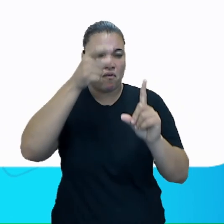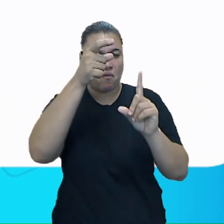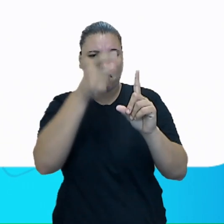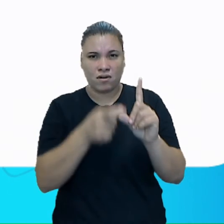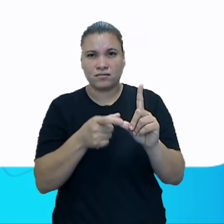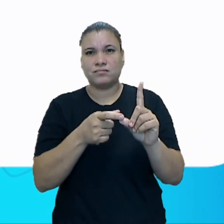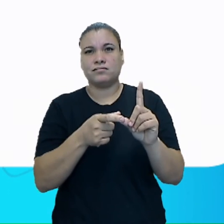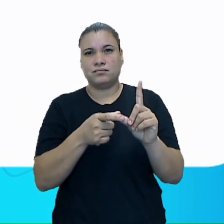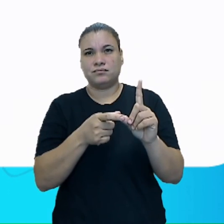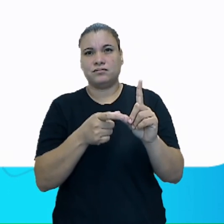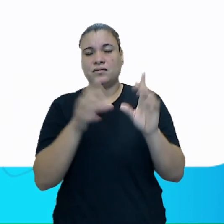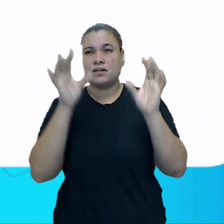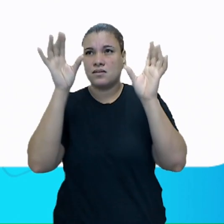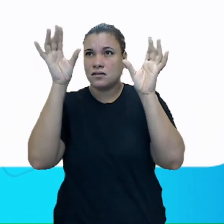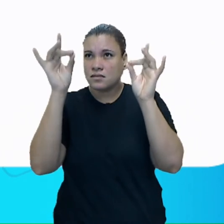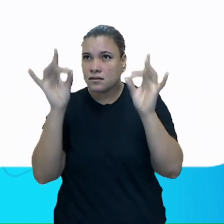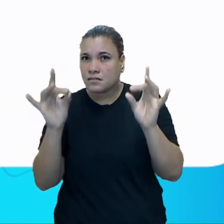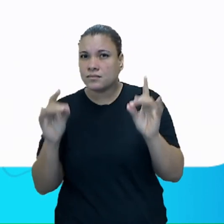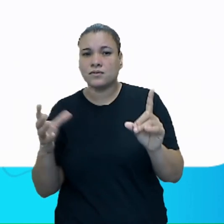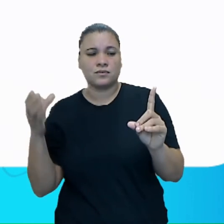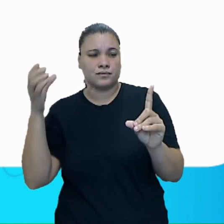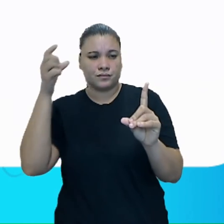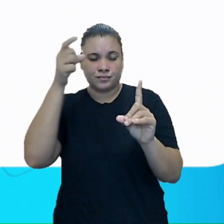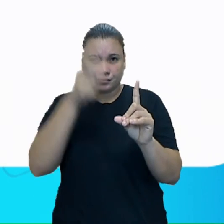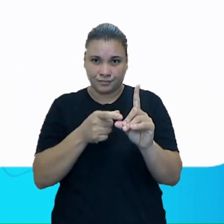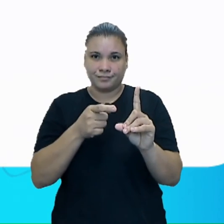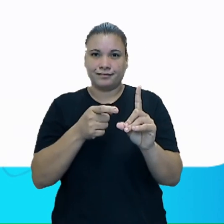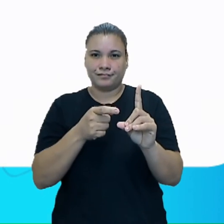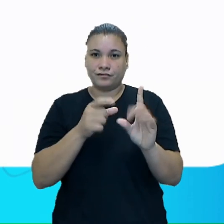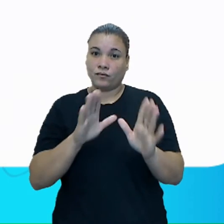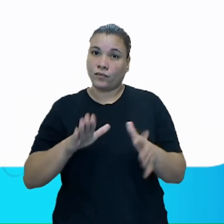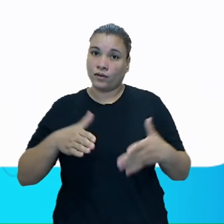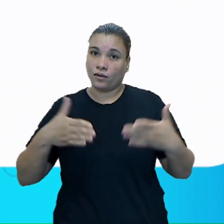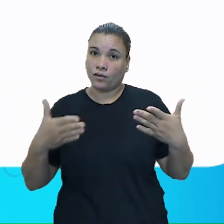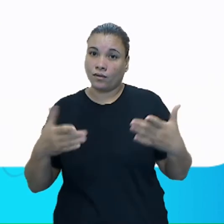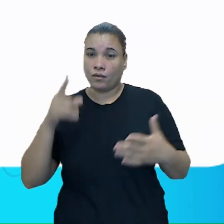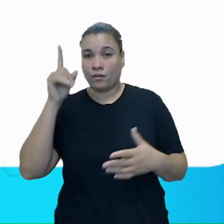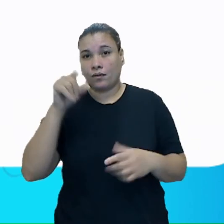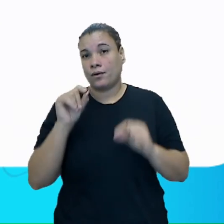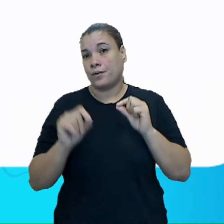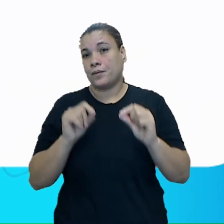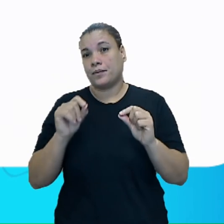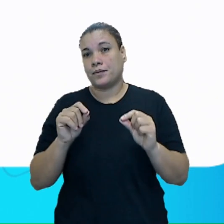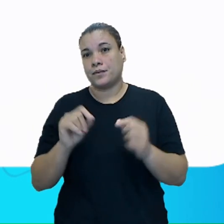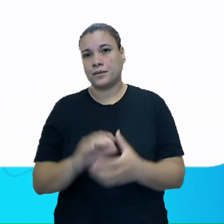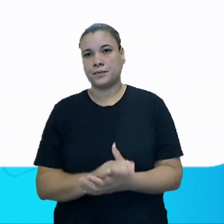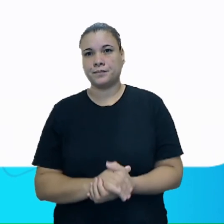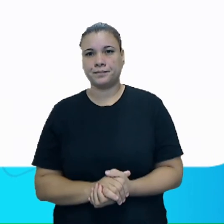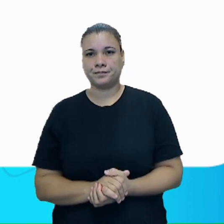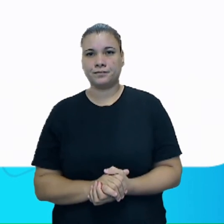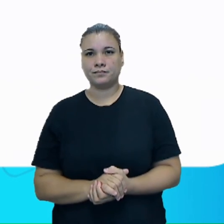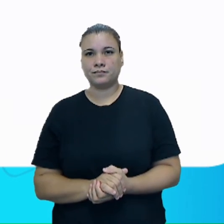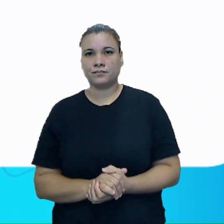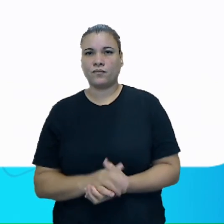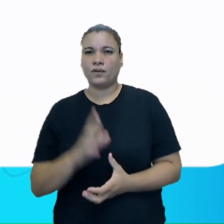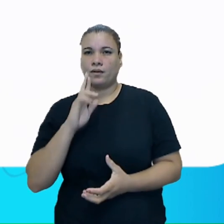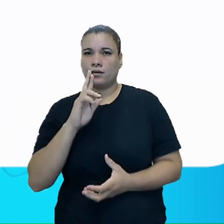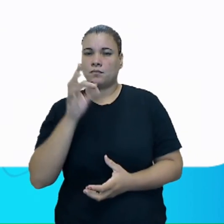Portanto, a letra correta é a primeira. Comprou muitos vestidos ontem. Letra A.